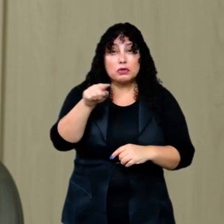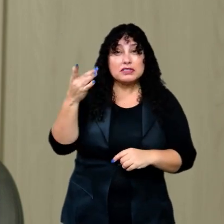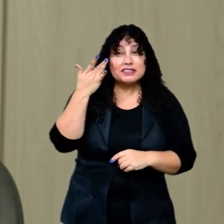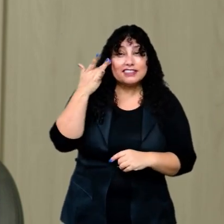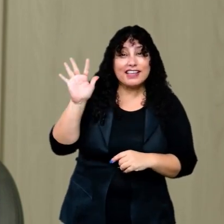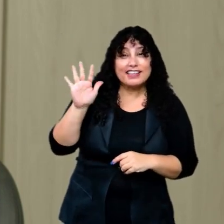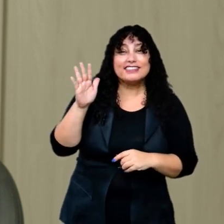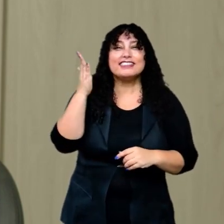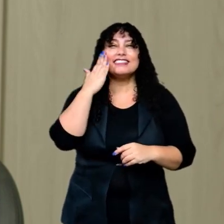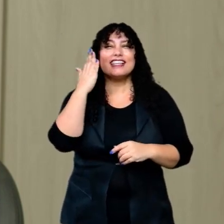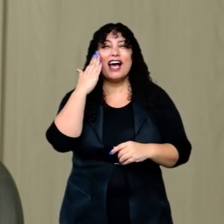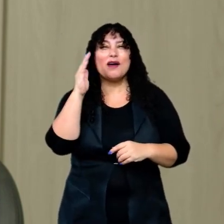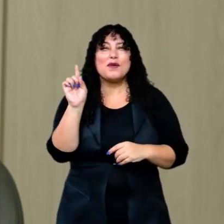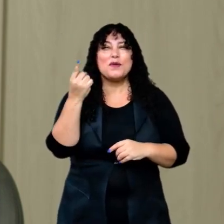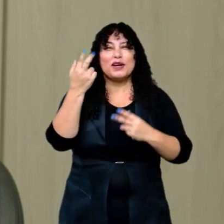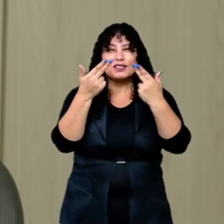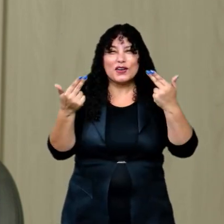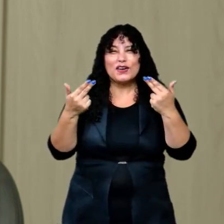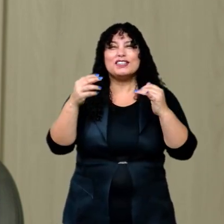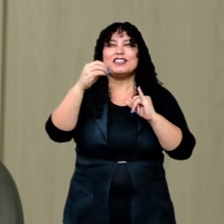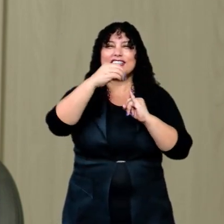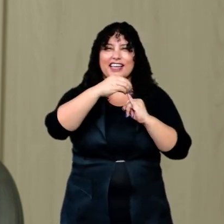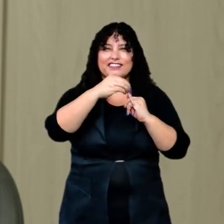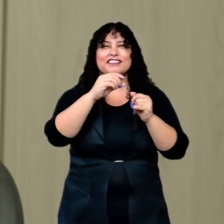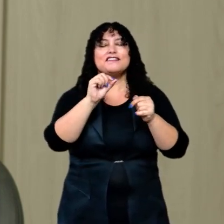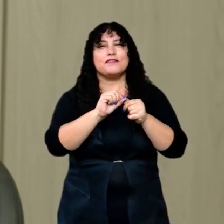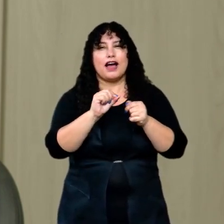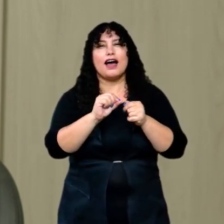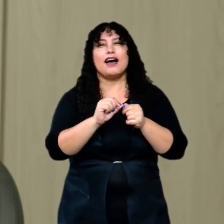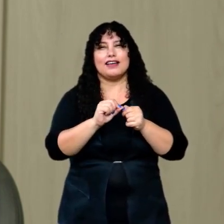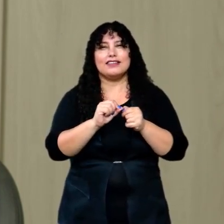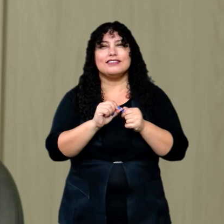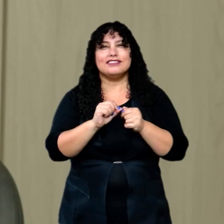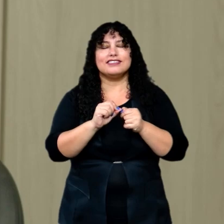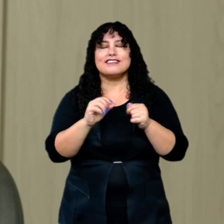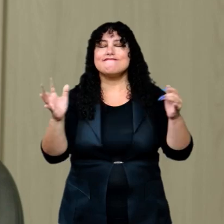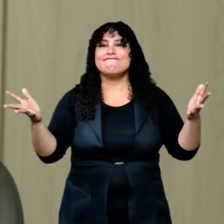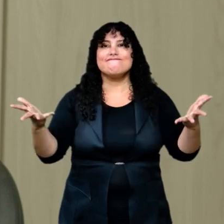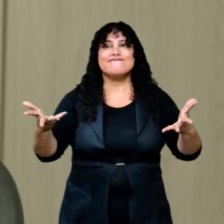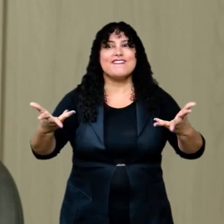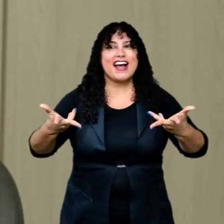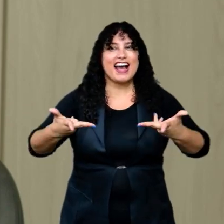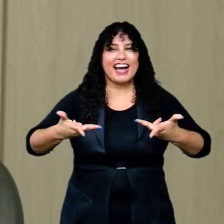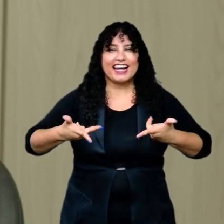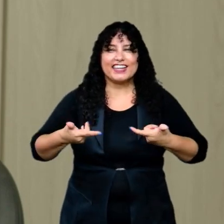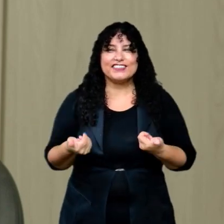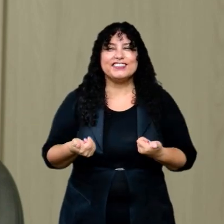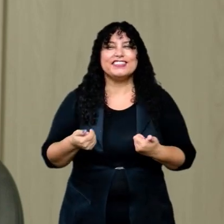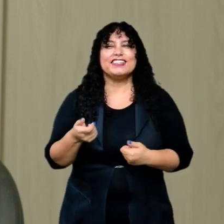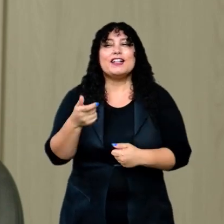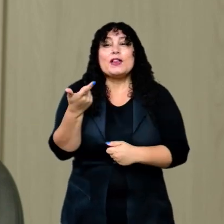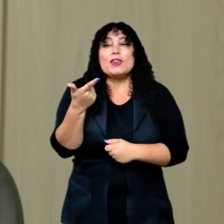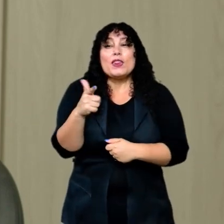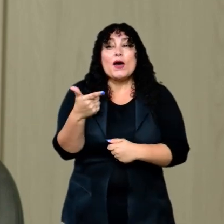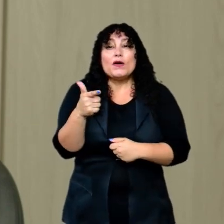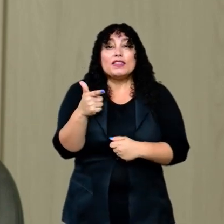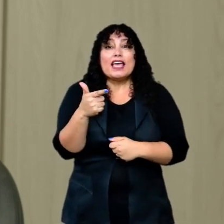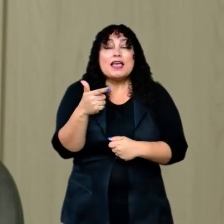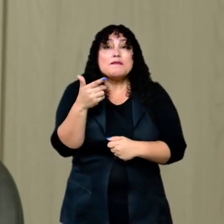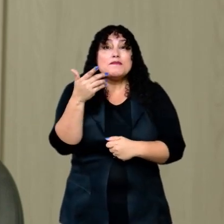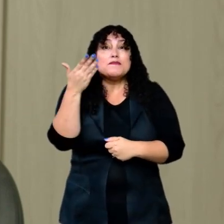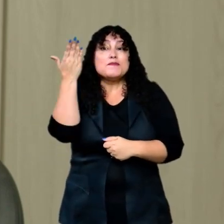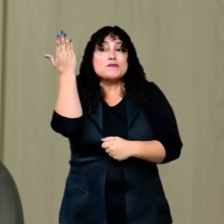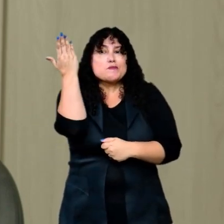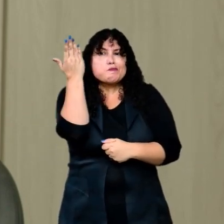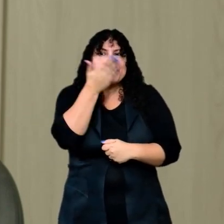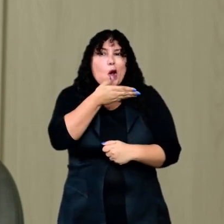mas uma das coisas que o IFB faz e que, assim, fantástico, é que não existe uma prova